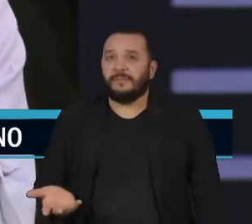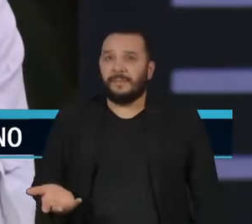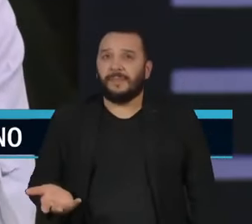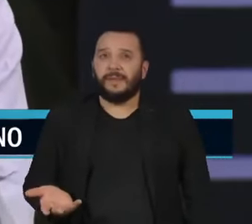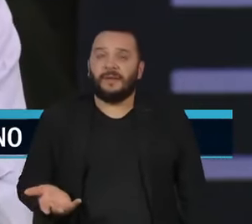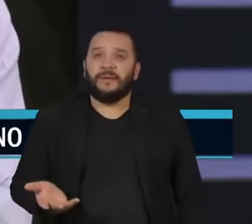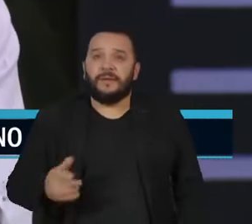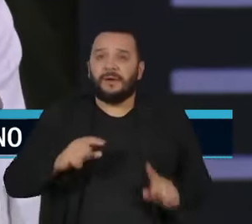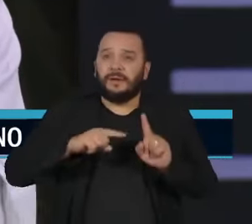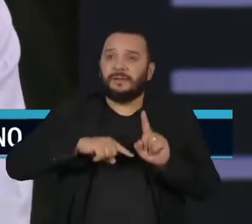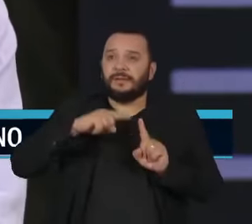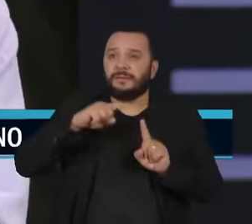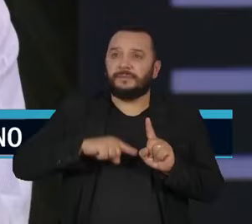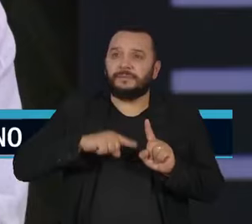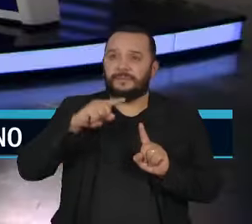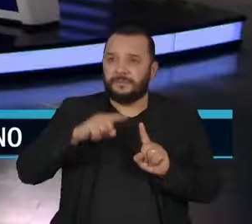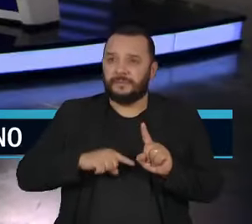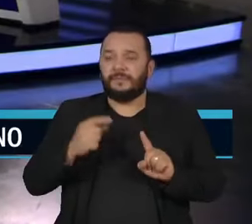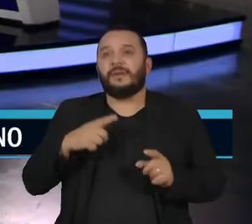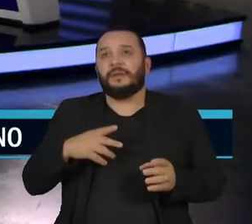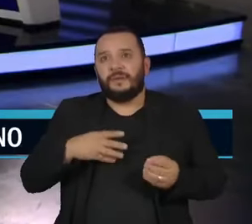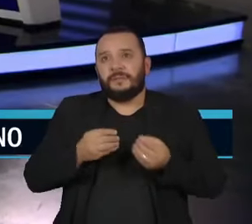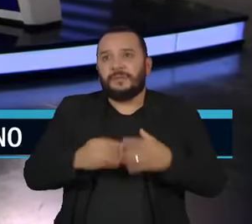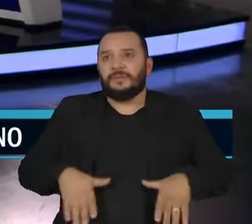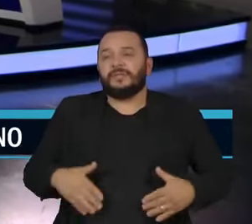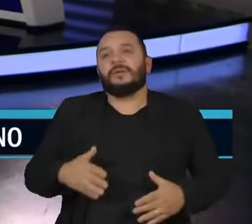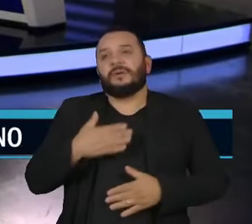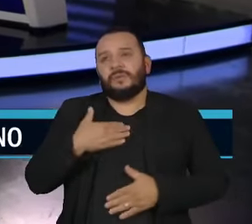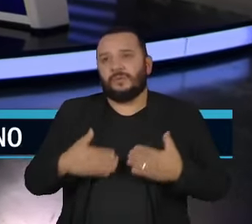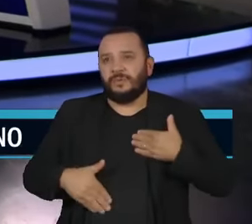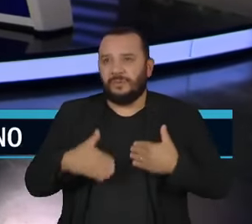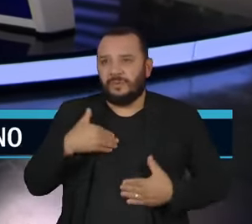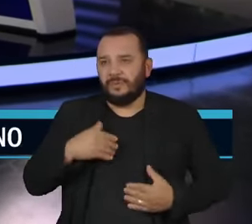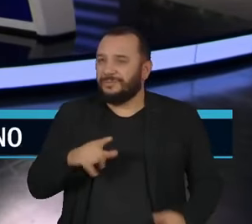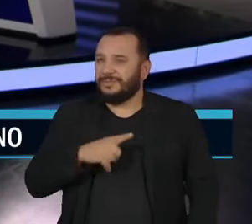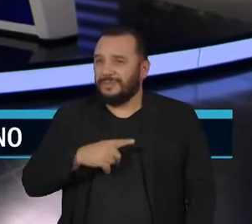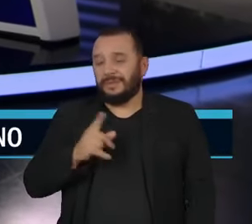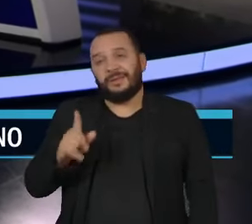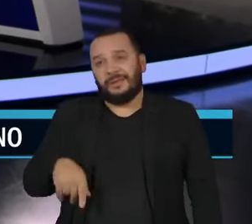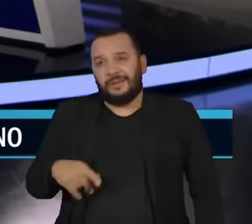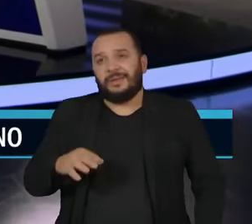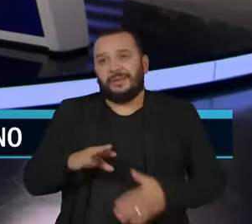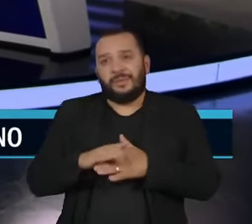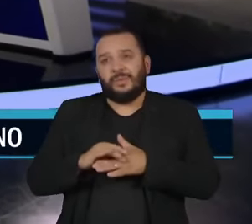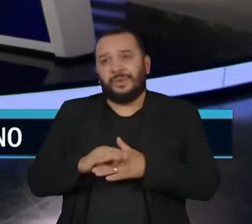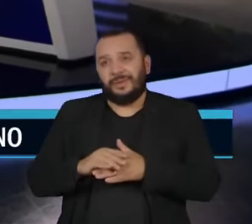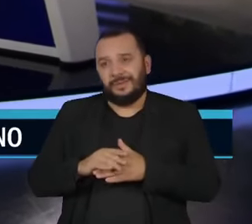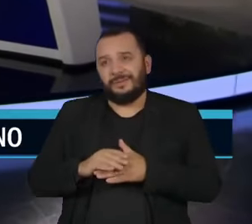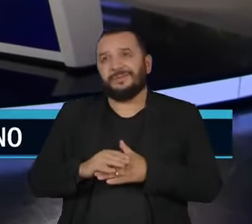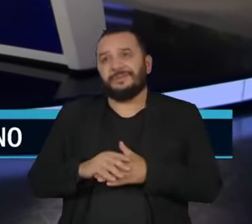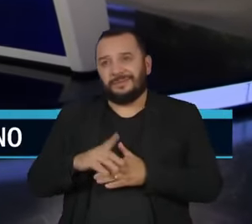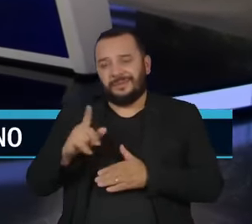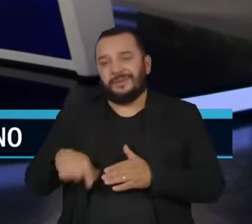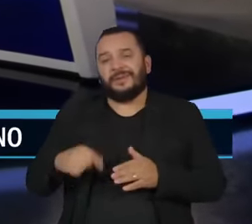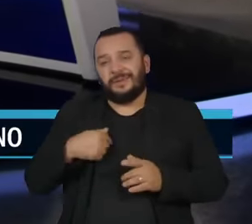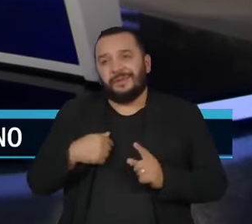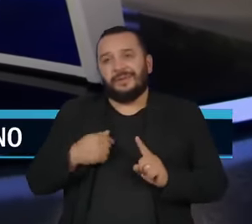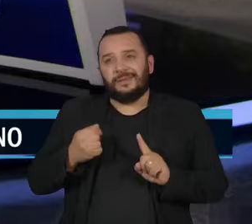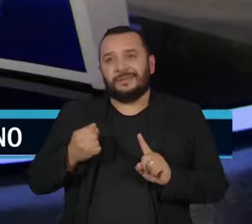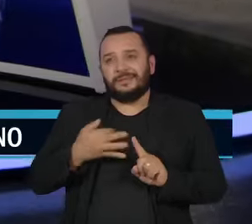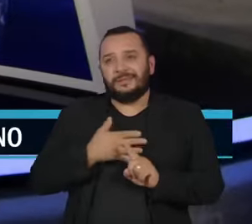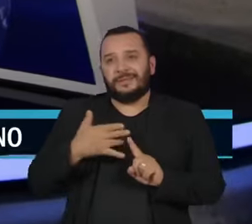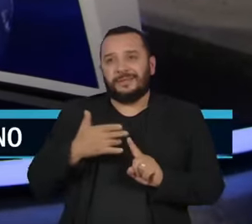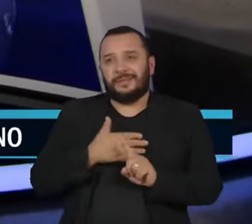de temperatura diretamente na saúde. Ou seja, é uma nova doença, uma nova síndrome que os médicos vão